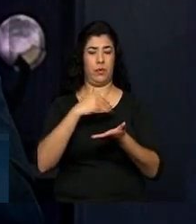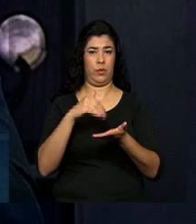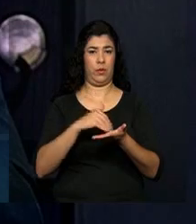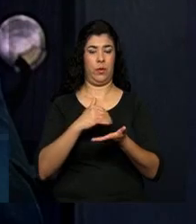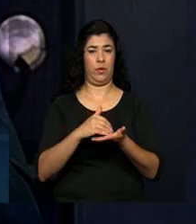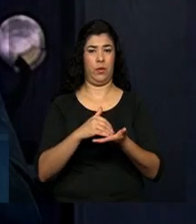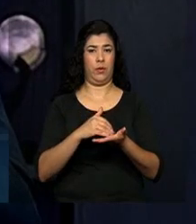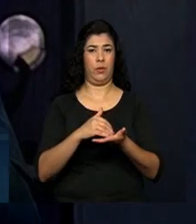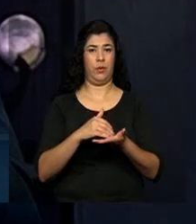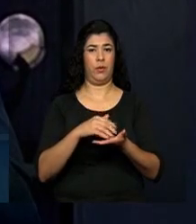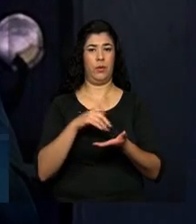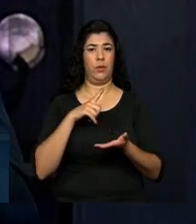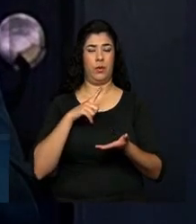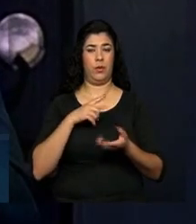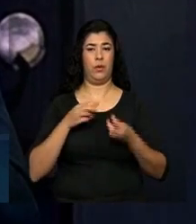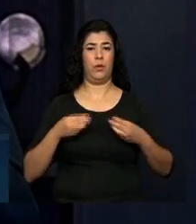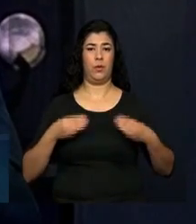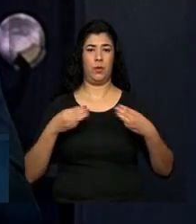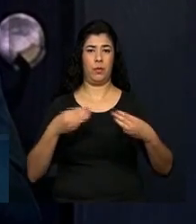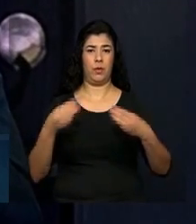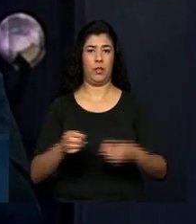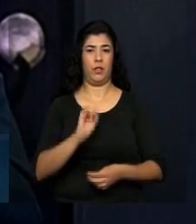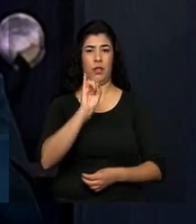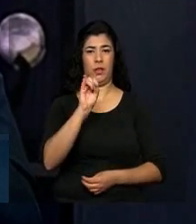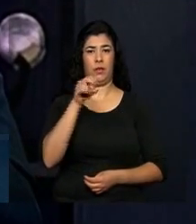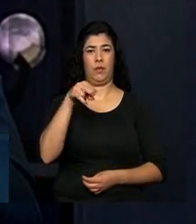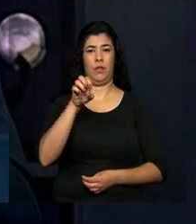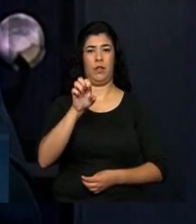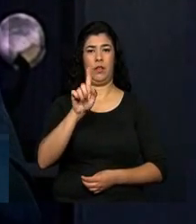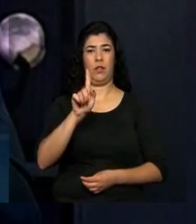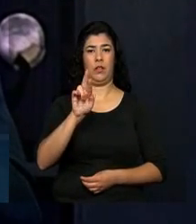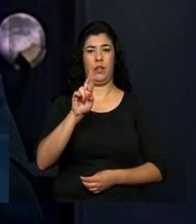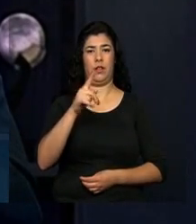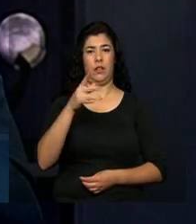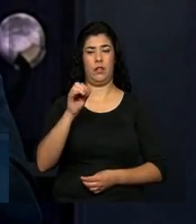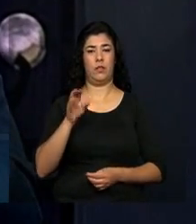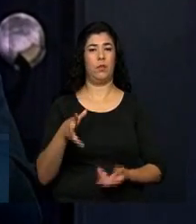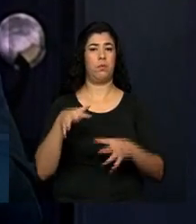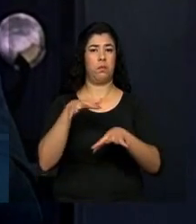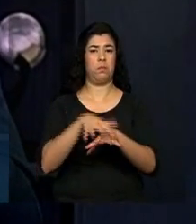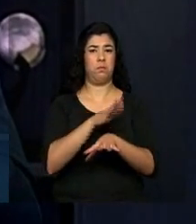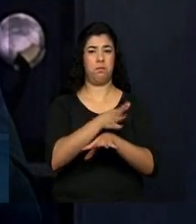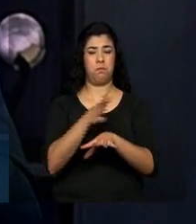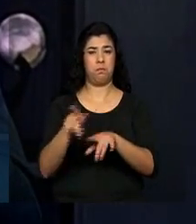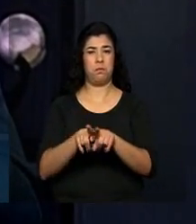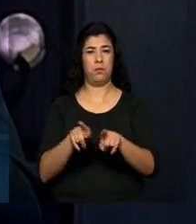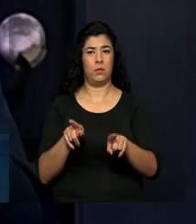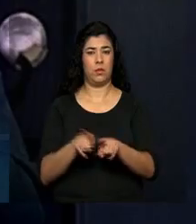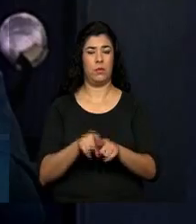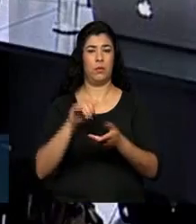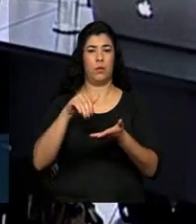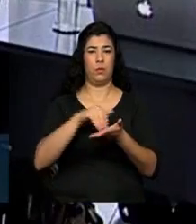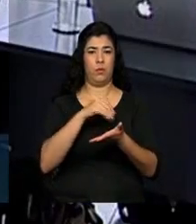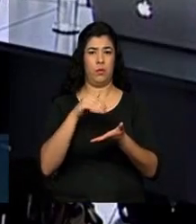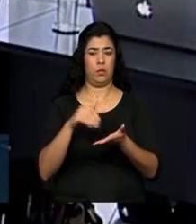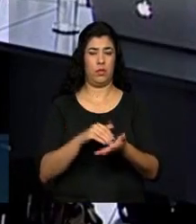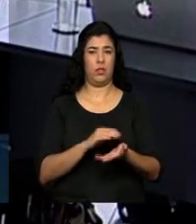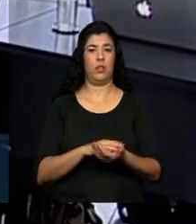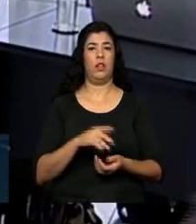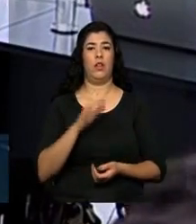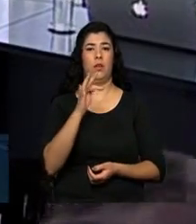eh do Ministério da Integração secretário executivo Carlos Vieira secretário de